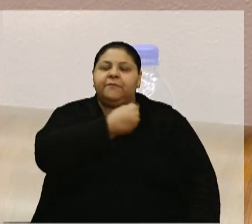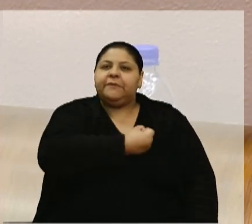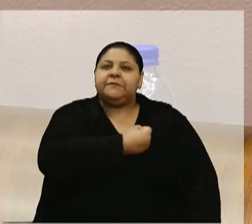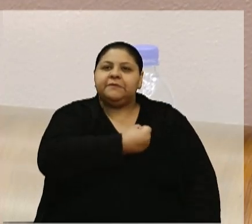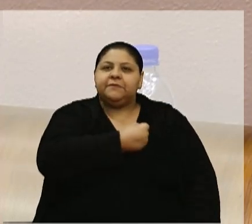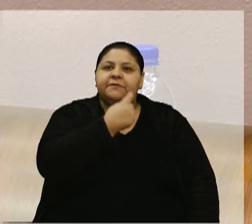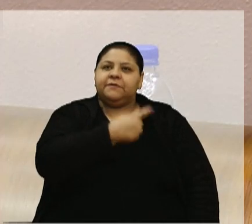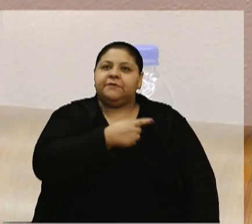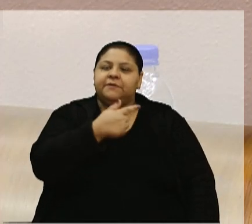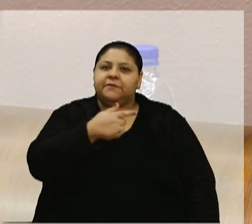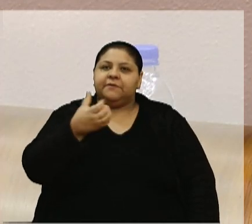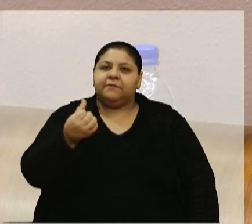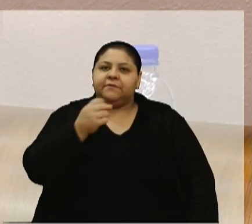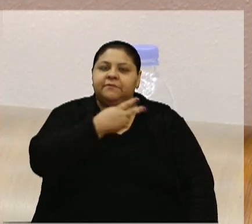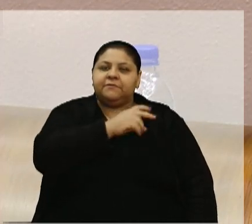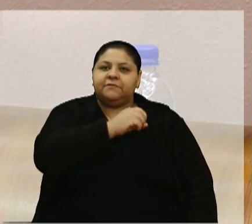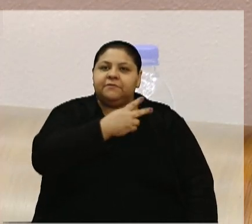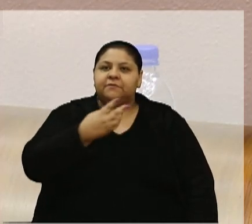número